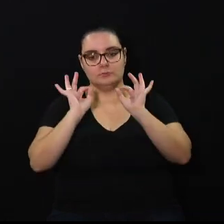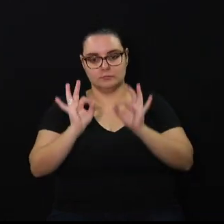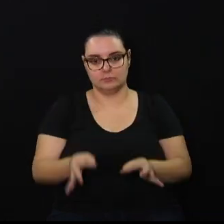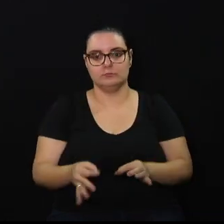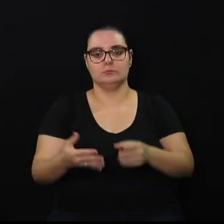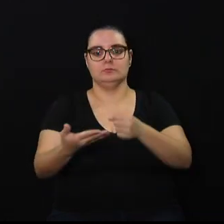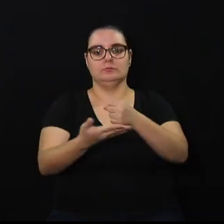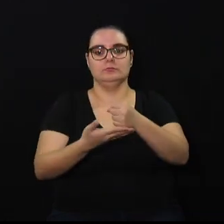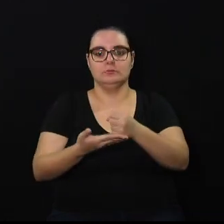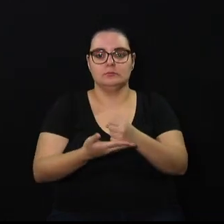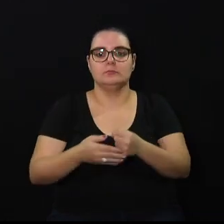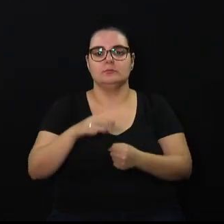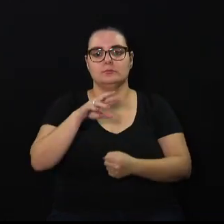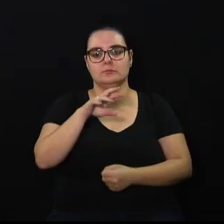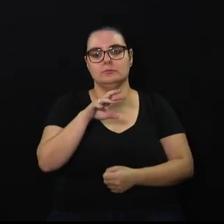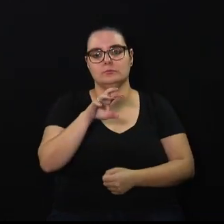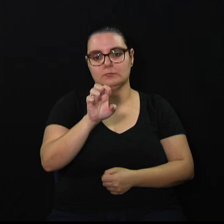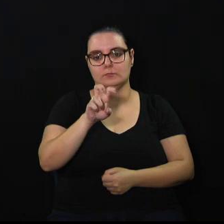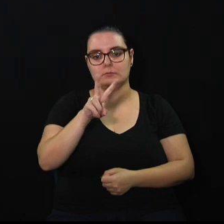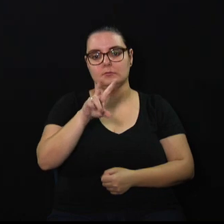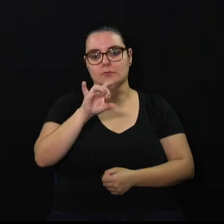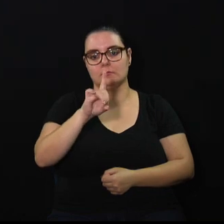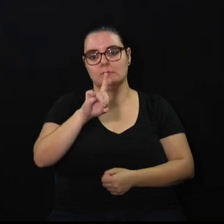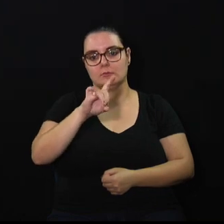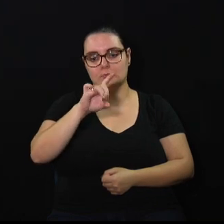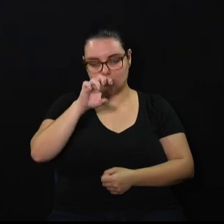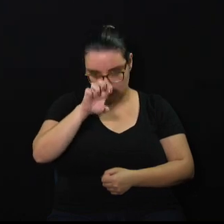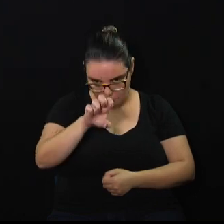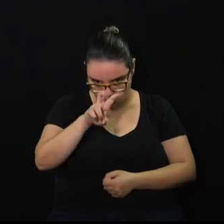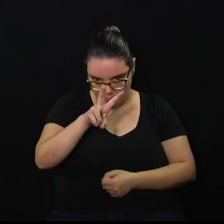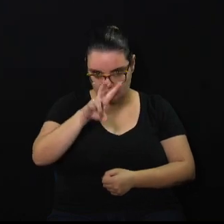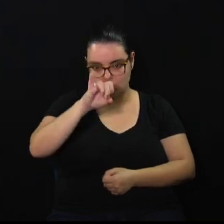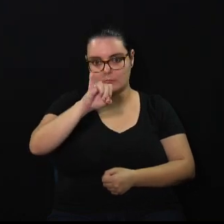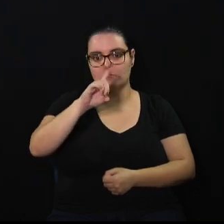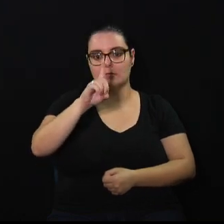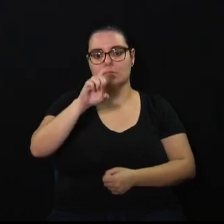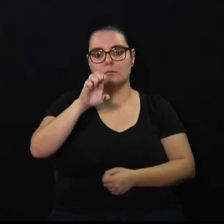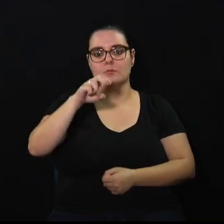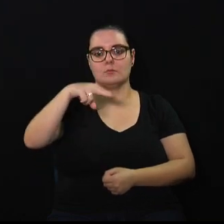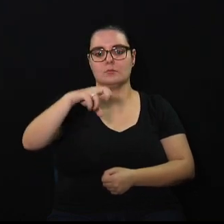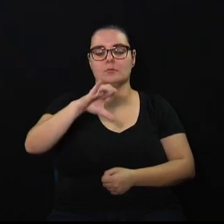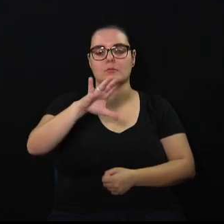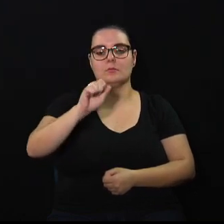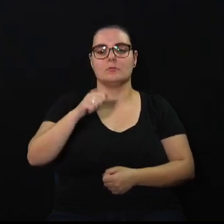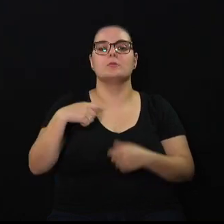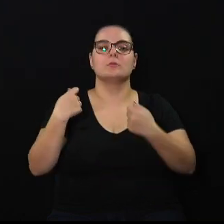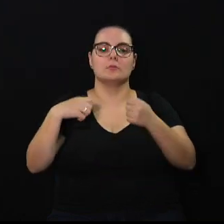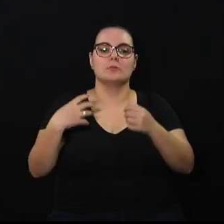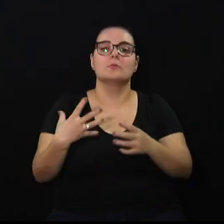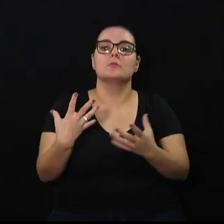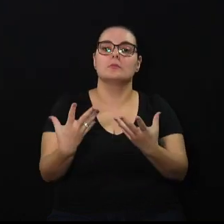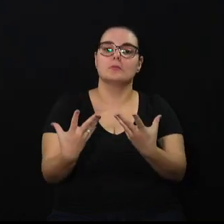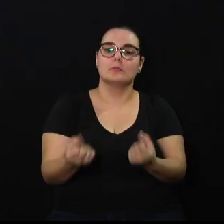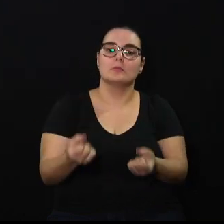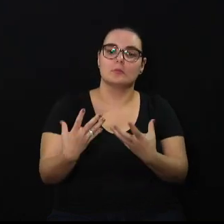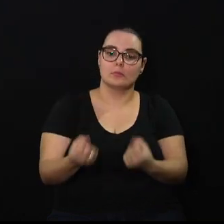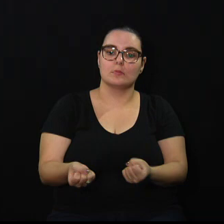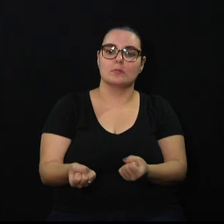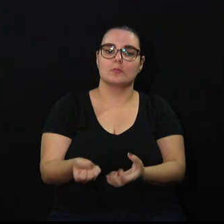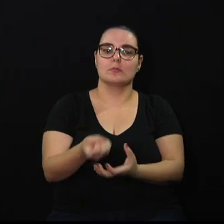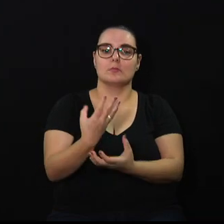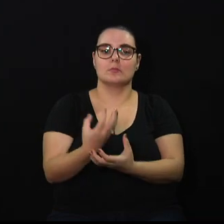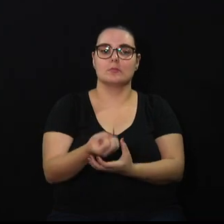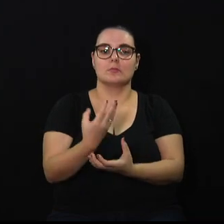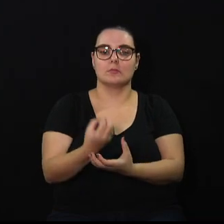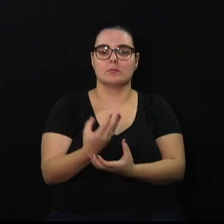ser baseada em evidências a gente precisa coletar esses dados e ter essas evidências então aí é o sujeito um é uma limitação